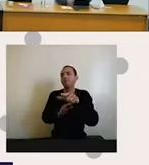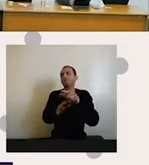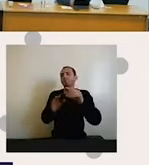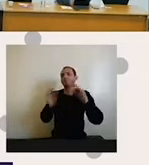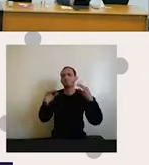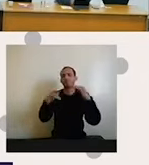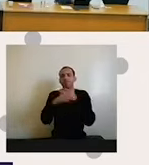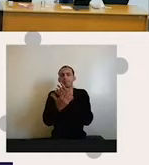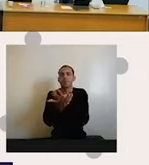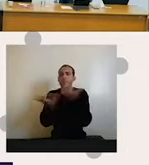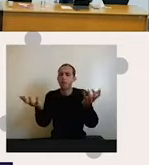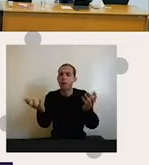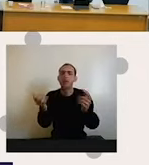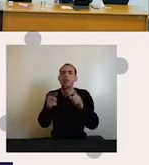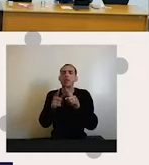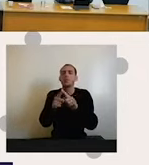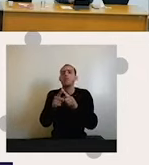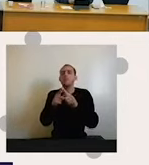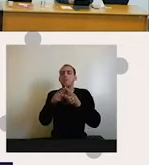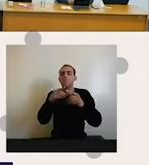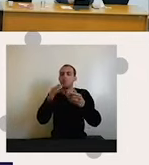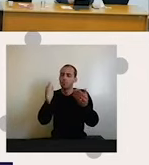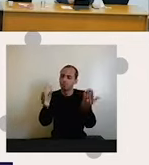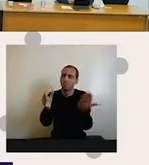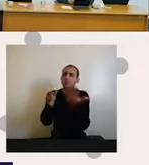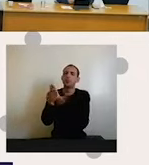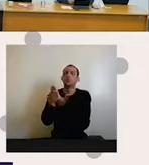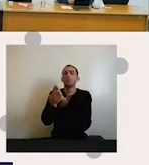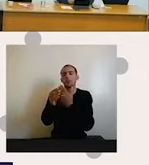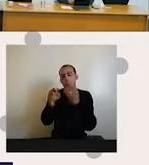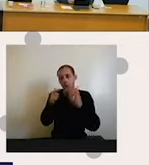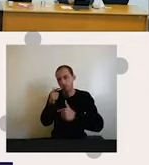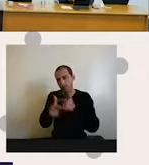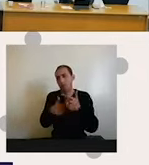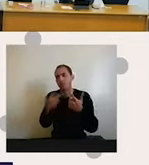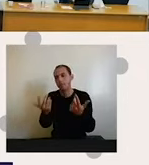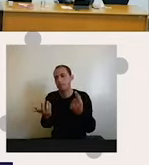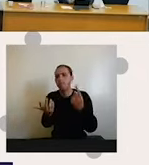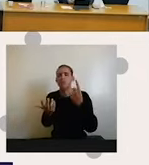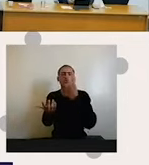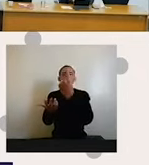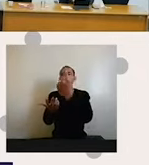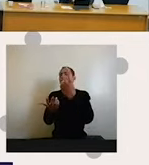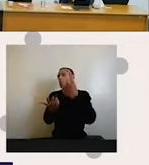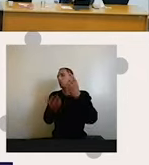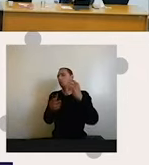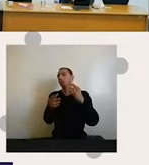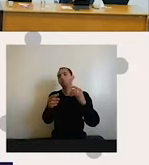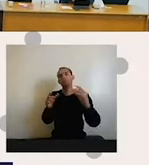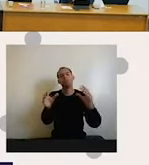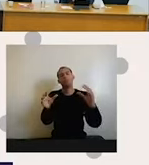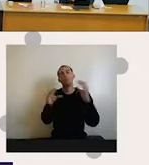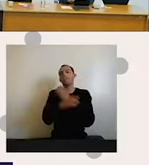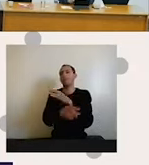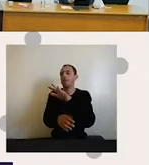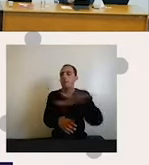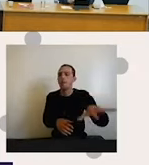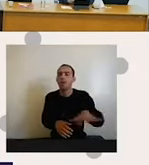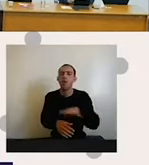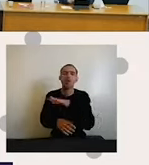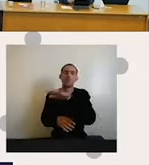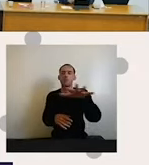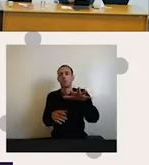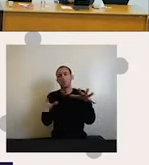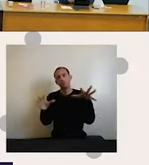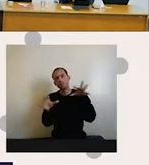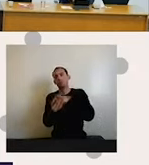Uma perícia ampliada ela deveria compor aí, pelo modelo da VISAT, inclusive, diversos outros profissionais. Eu mesmo, muitas vezes, solicito